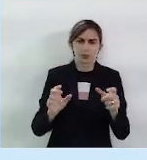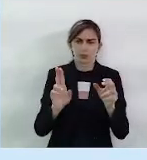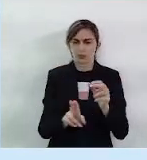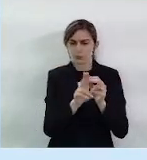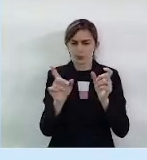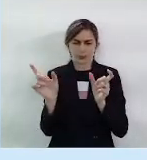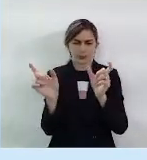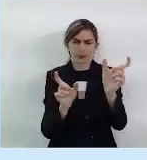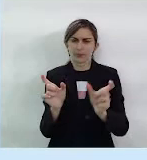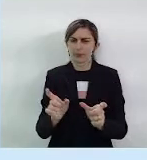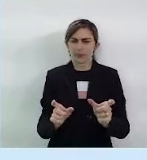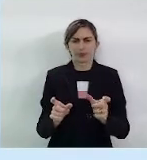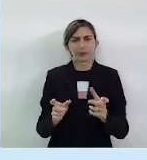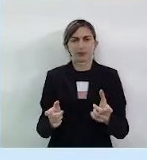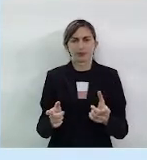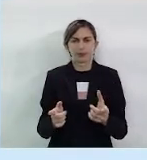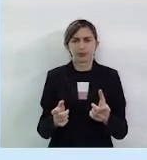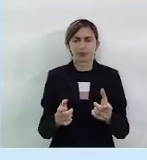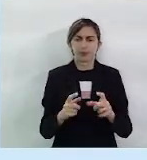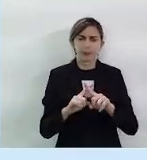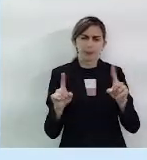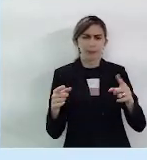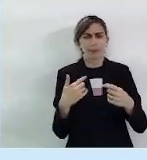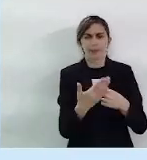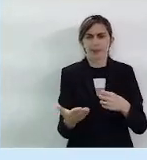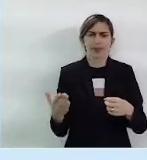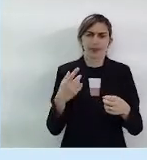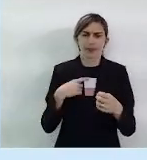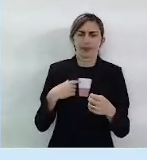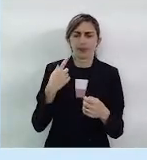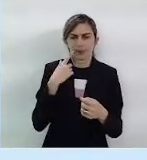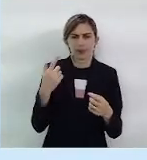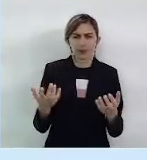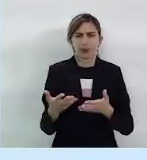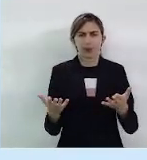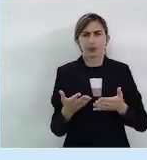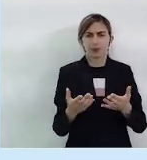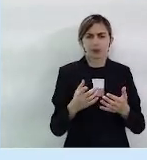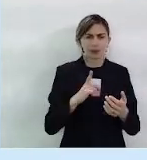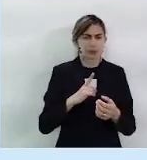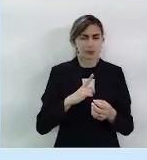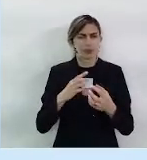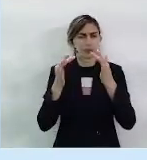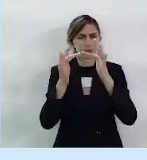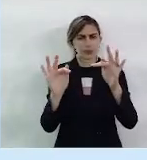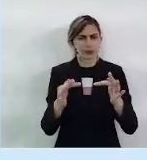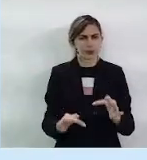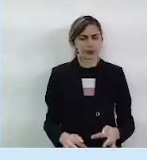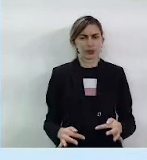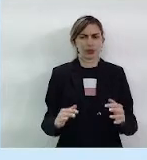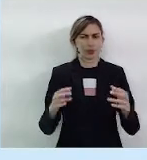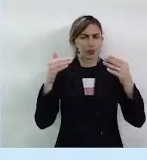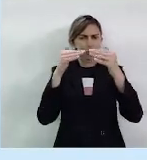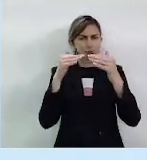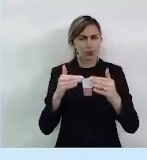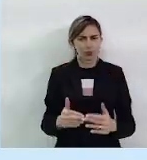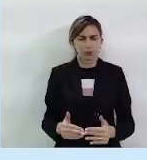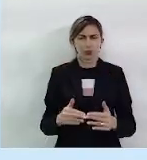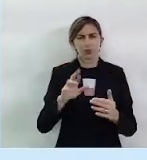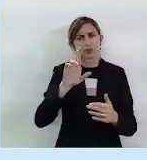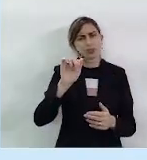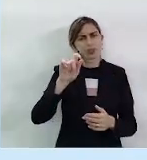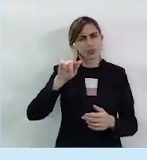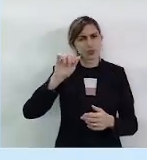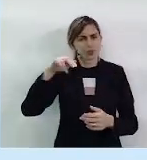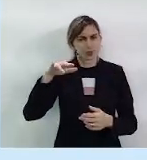complica muito a nossa relação, né? Mas o que a gente vai se deter hoje é com relação à sintaxe de concordância e de